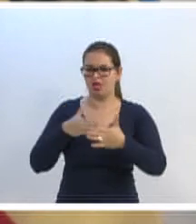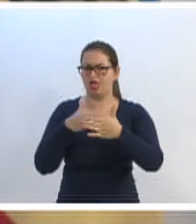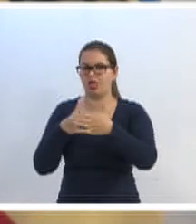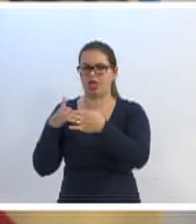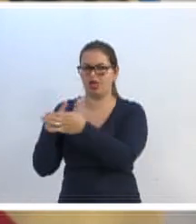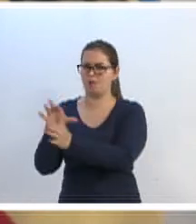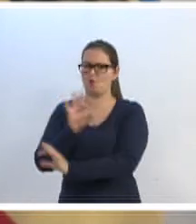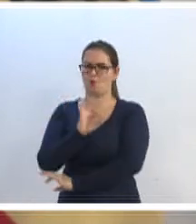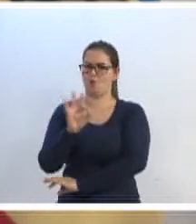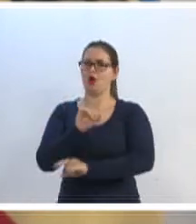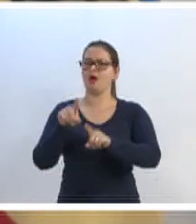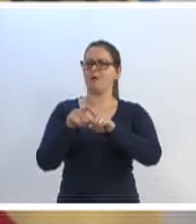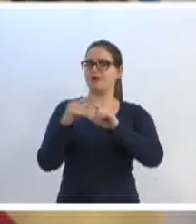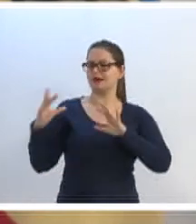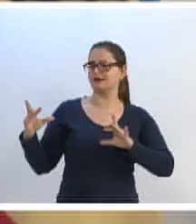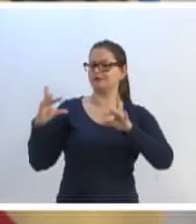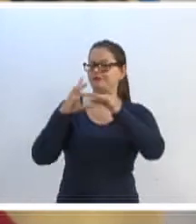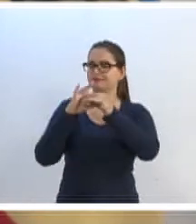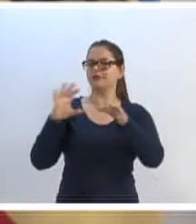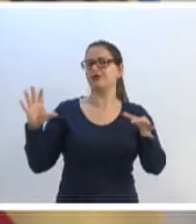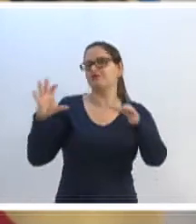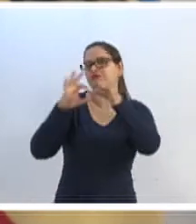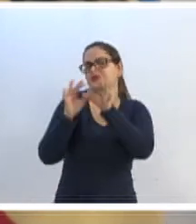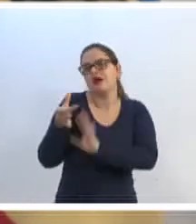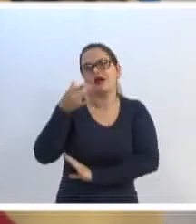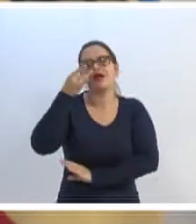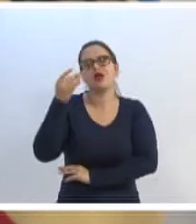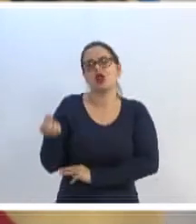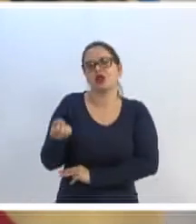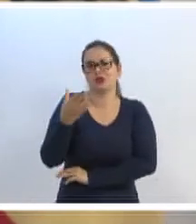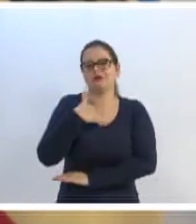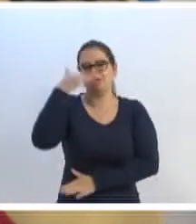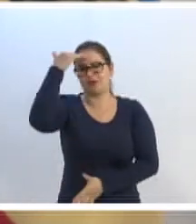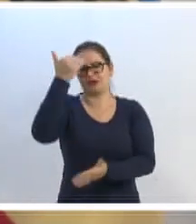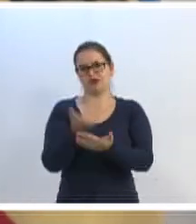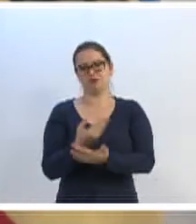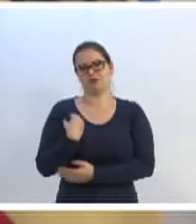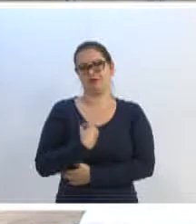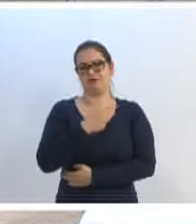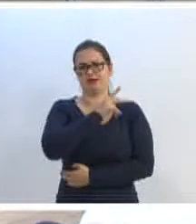obstáculos, mas pontes de construção de uma nova realidade, é nisso que eu acredito na minha vida pública. Obrigado.